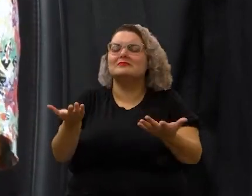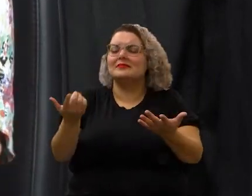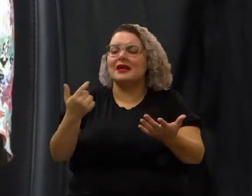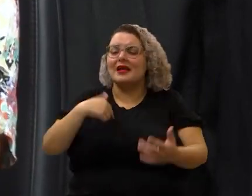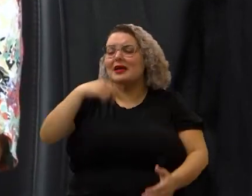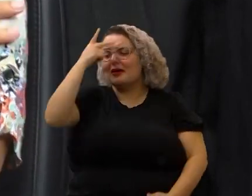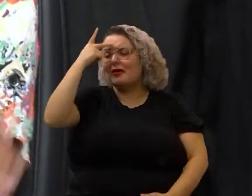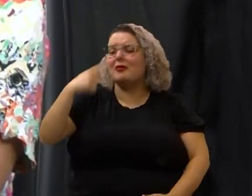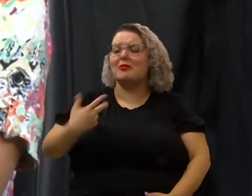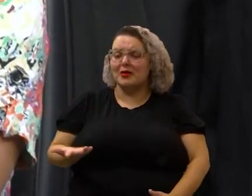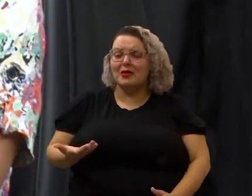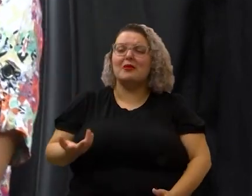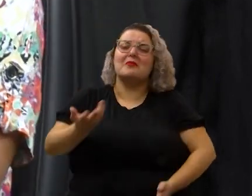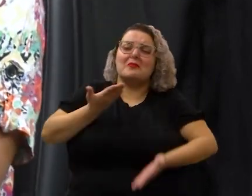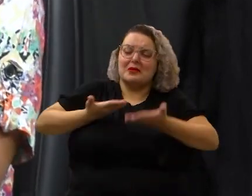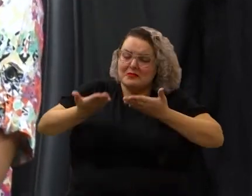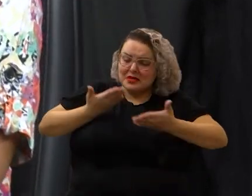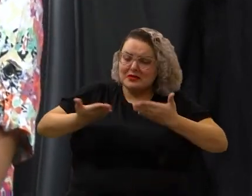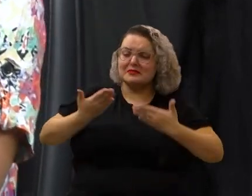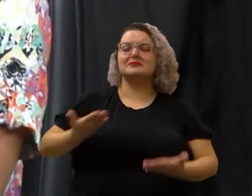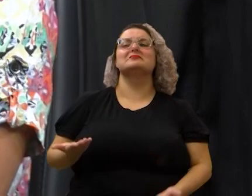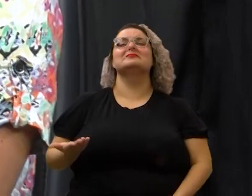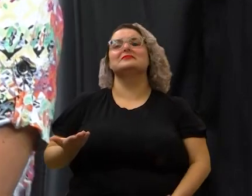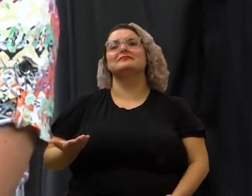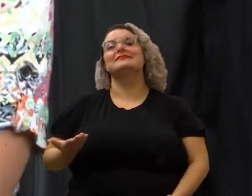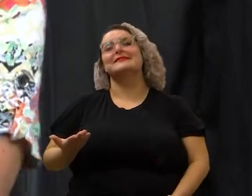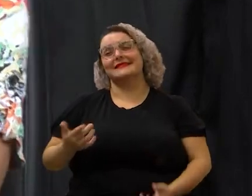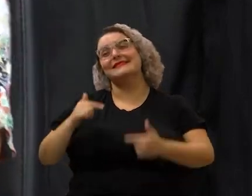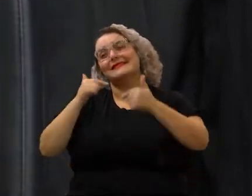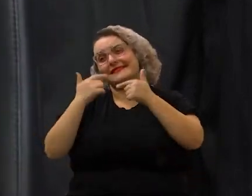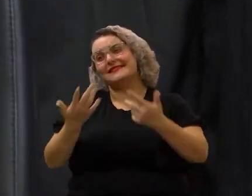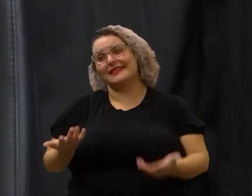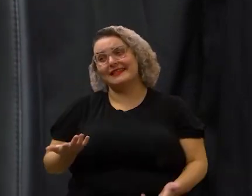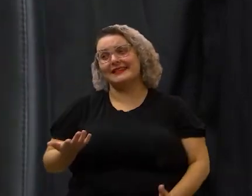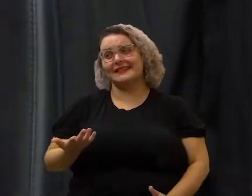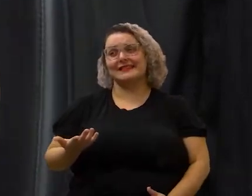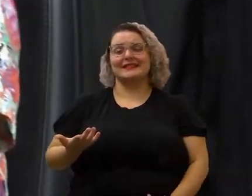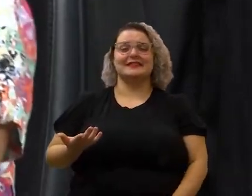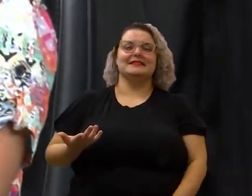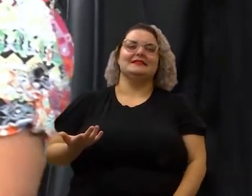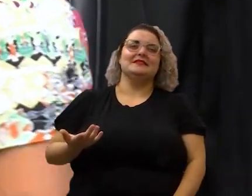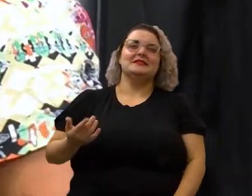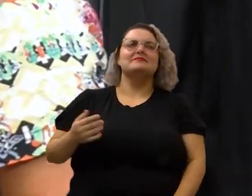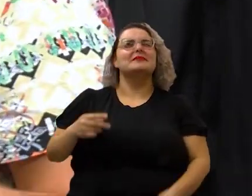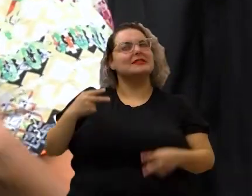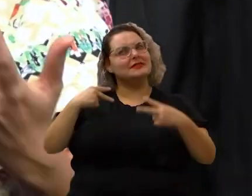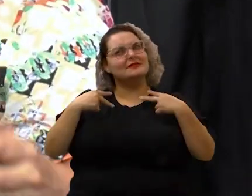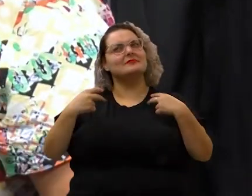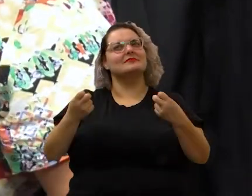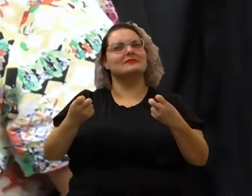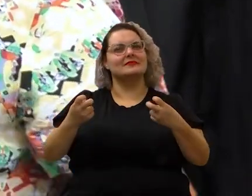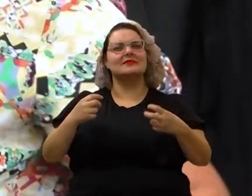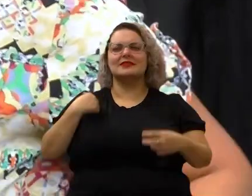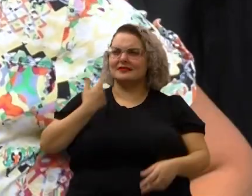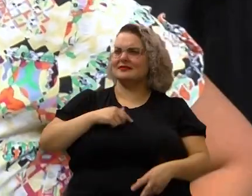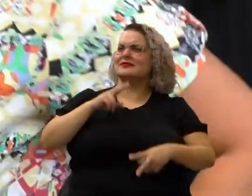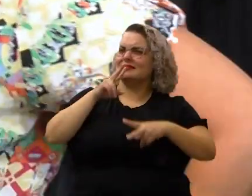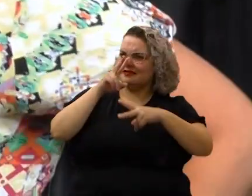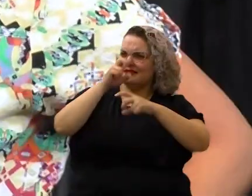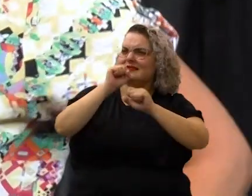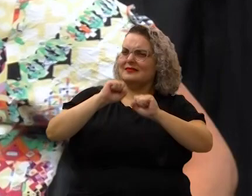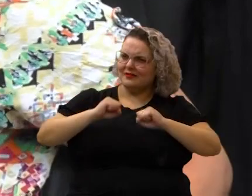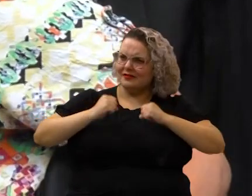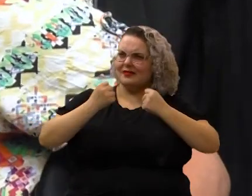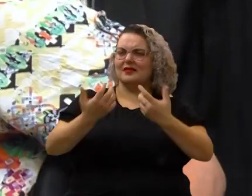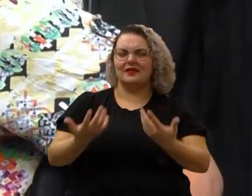que bom. Eu me afaguei, né? Passou. Eu cuidei de mim. Isso. Aí a gente vê que a gente